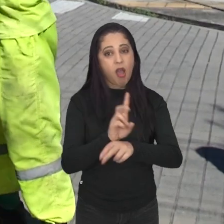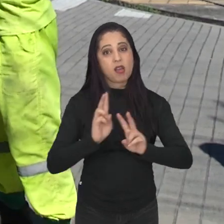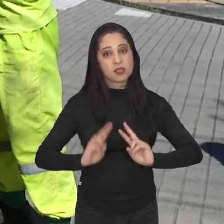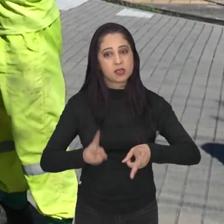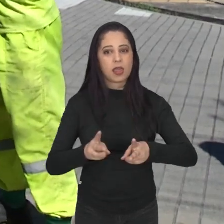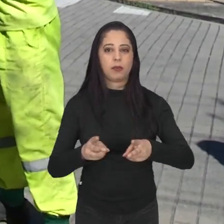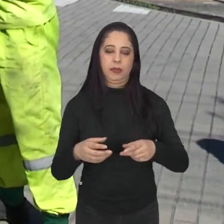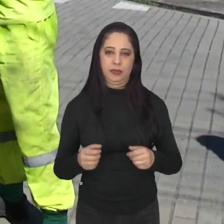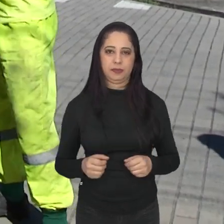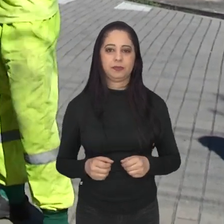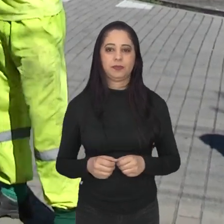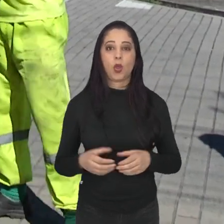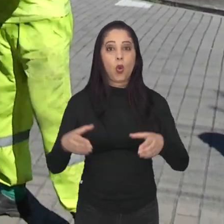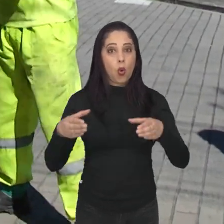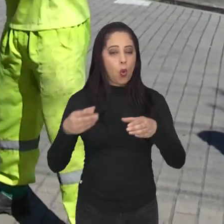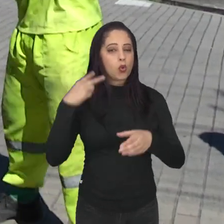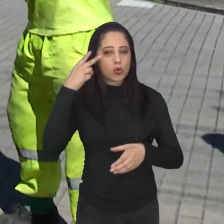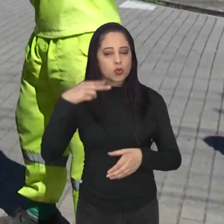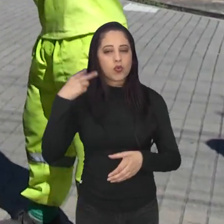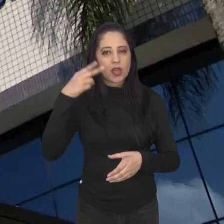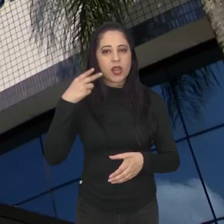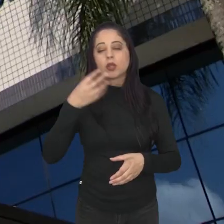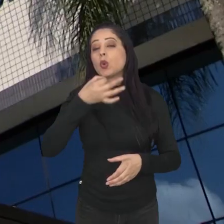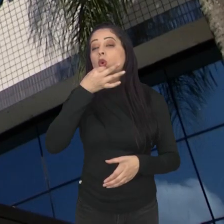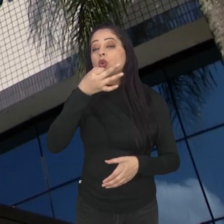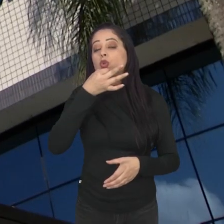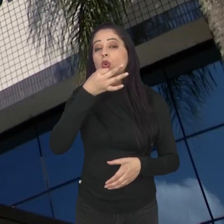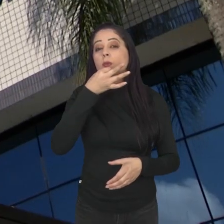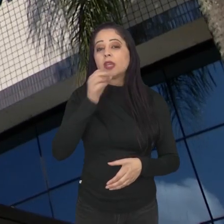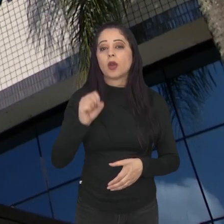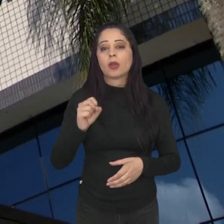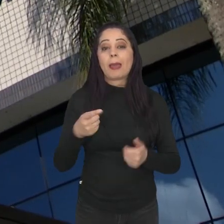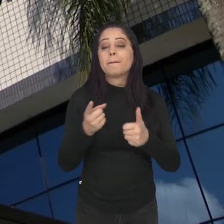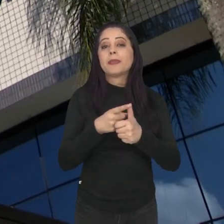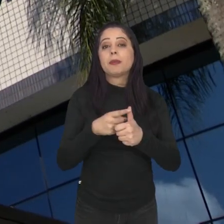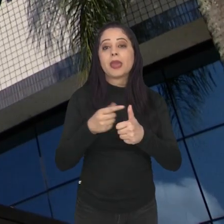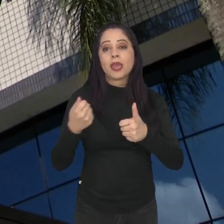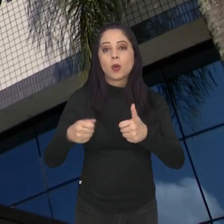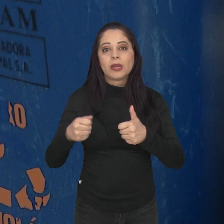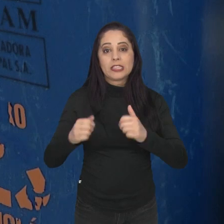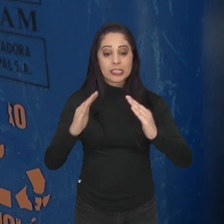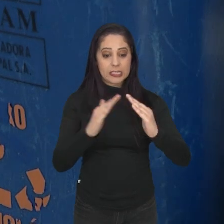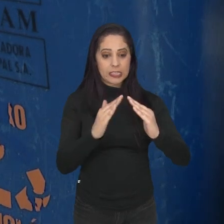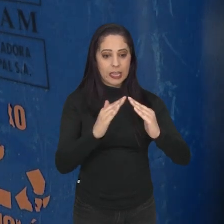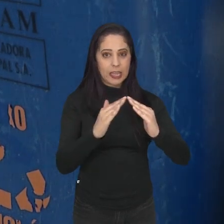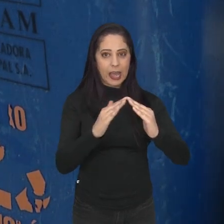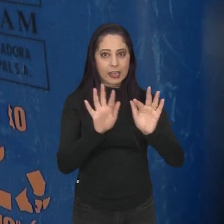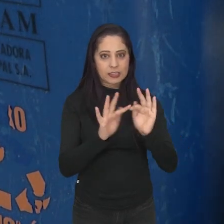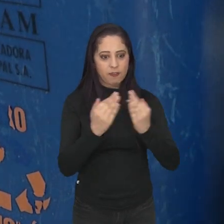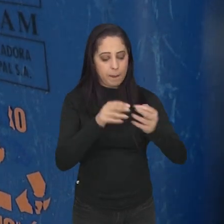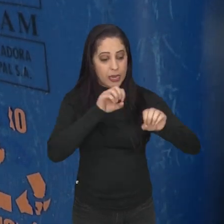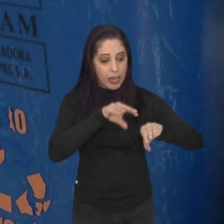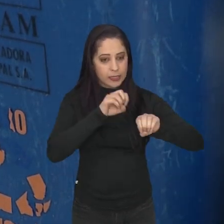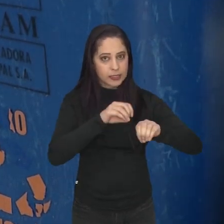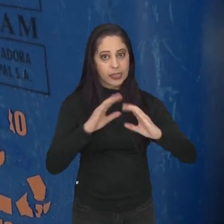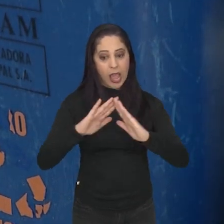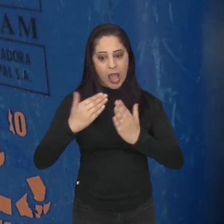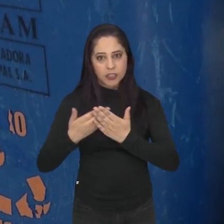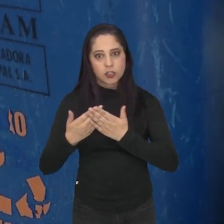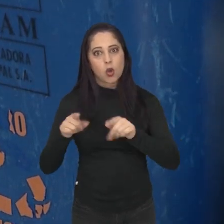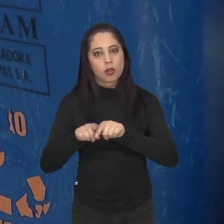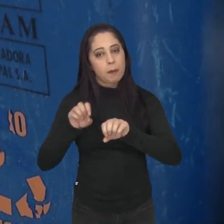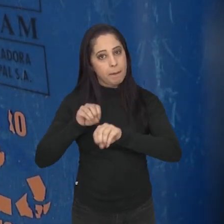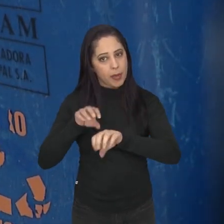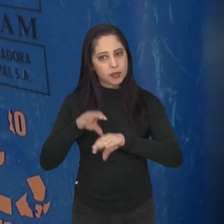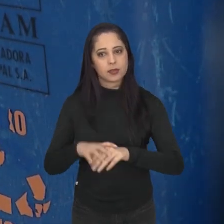inclusive com o apoio da comissão de Meio Ambiente para os vereadores o primeiro passo é unir o aprendizado em casa com o conhecimento